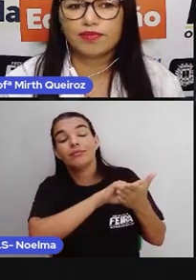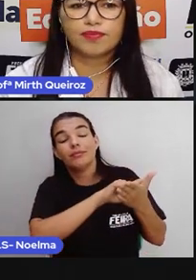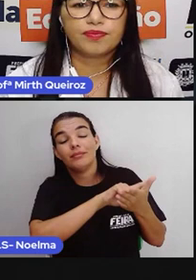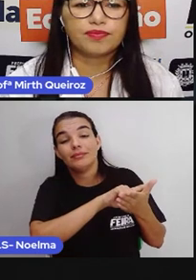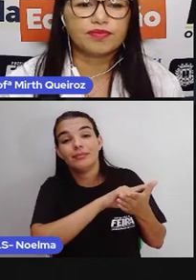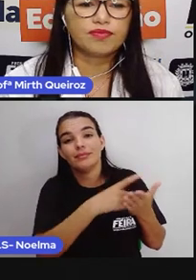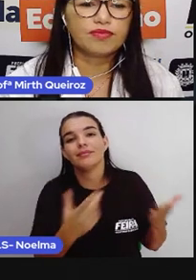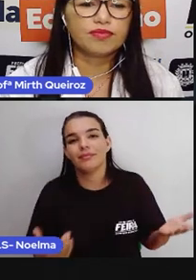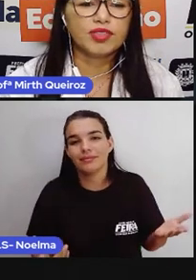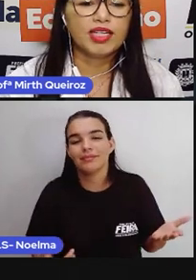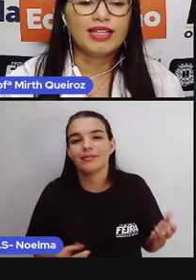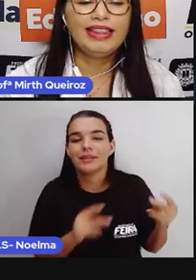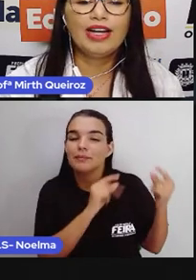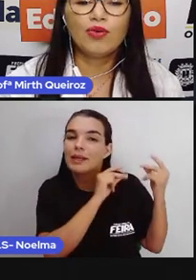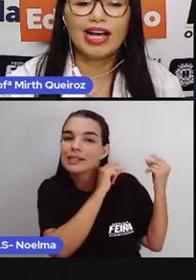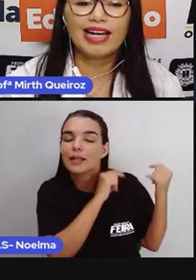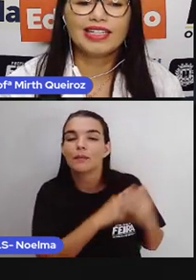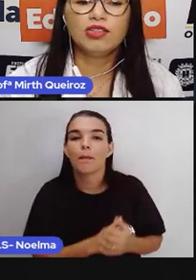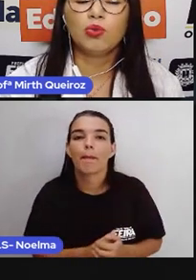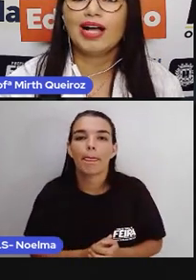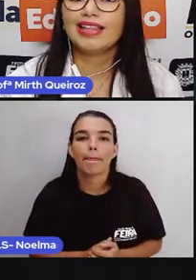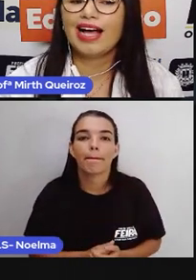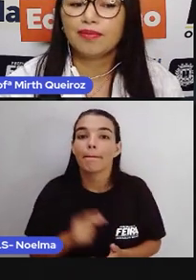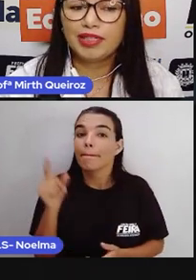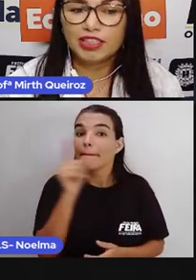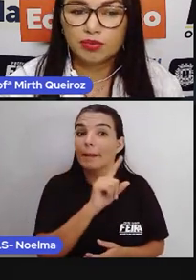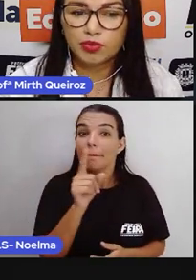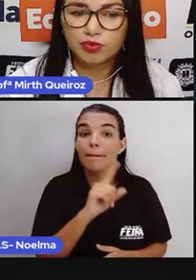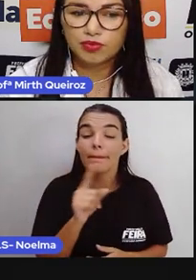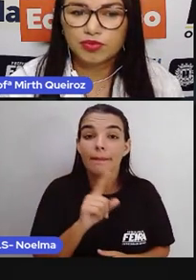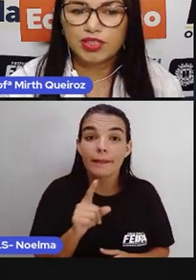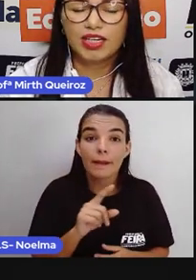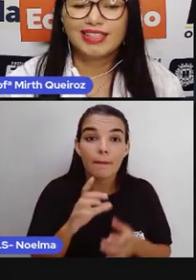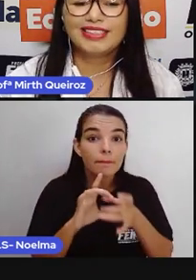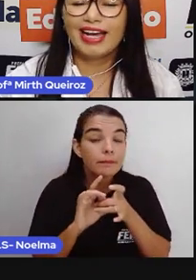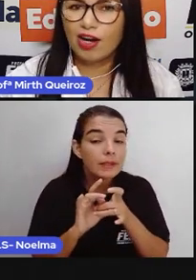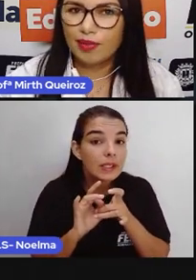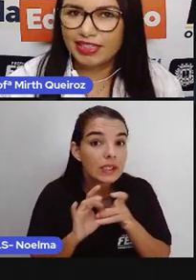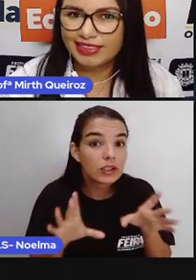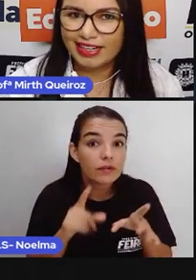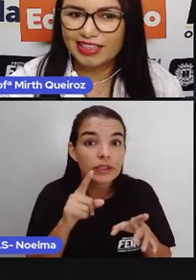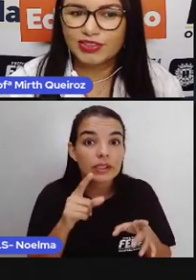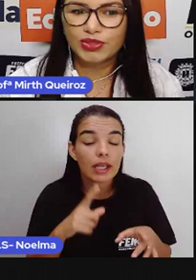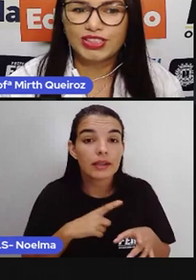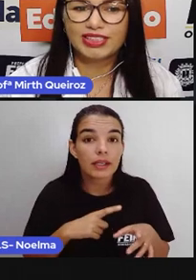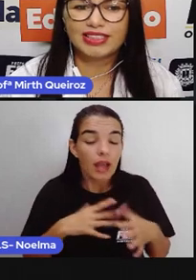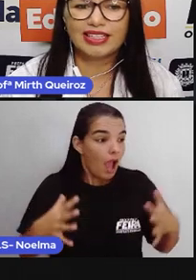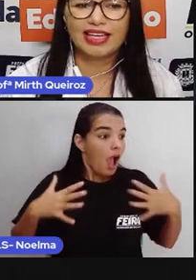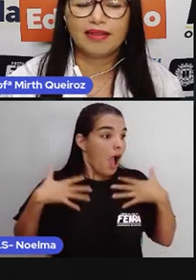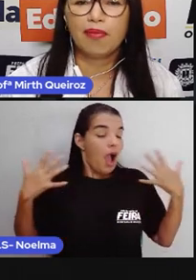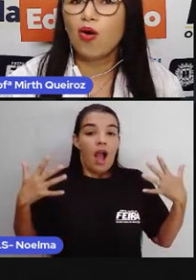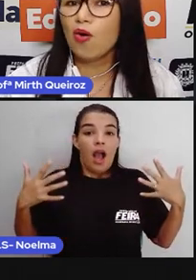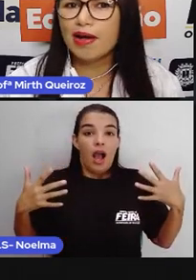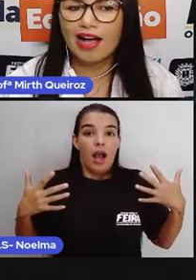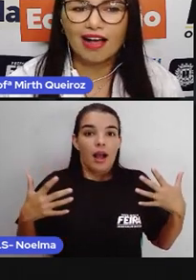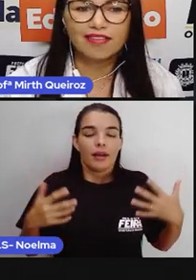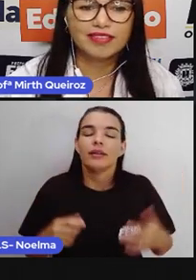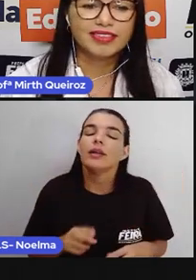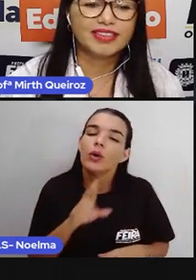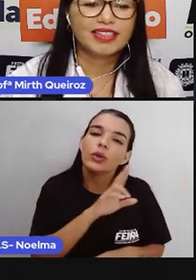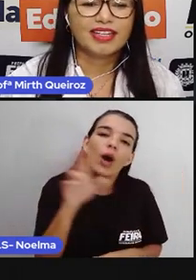né? Não caia no alarmismo. Geralmente, aquelas notícias que tem